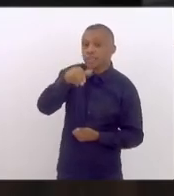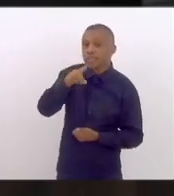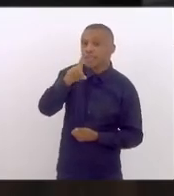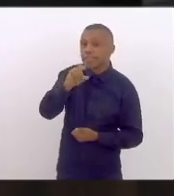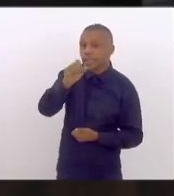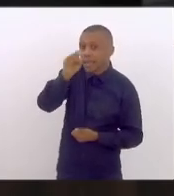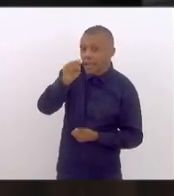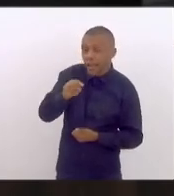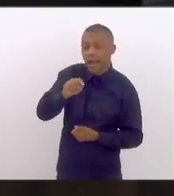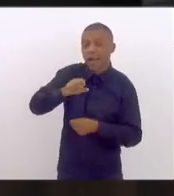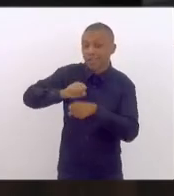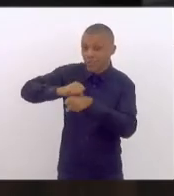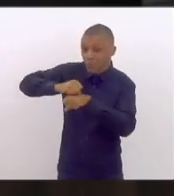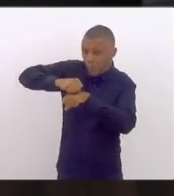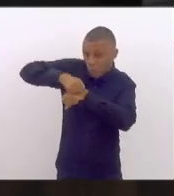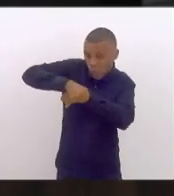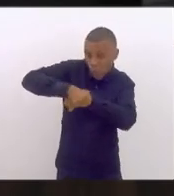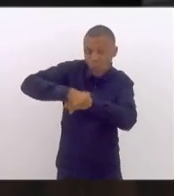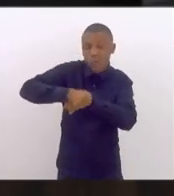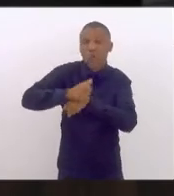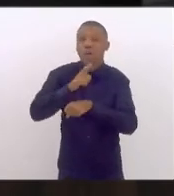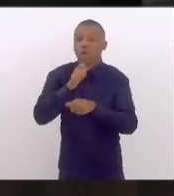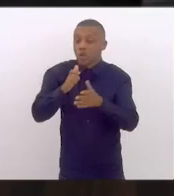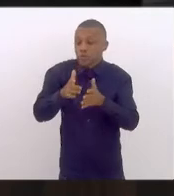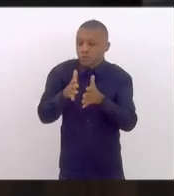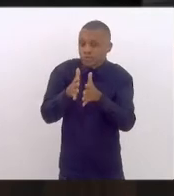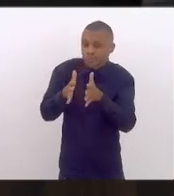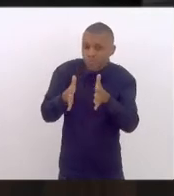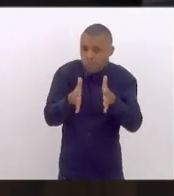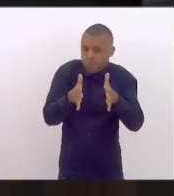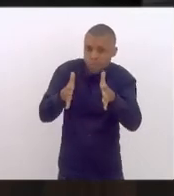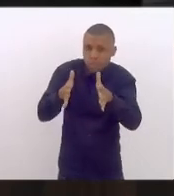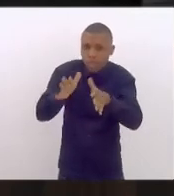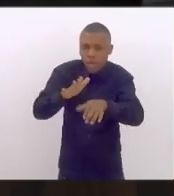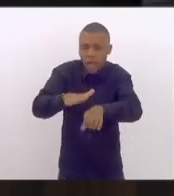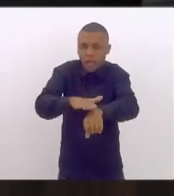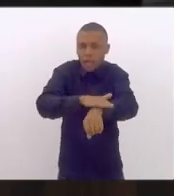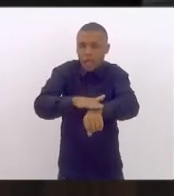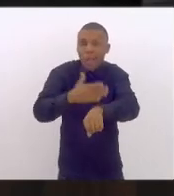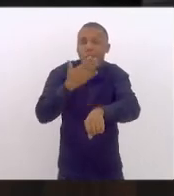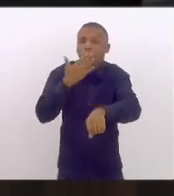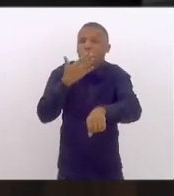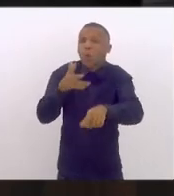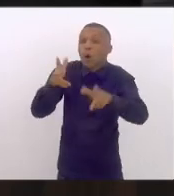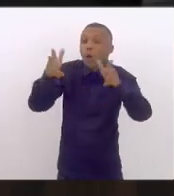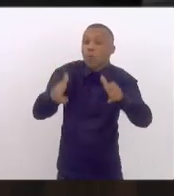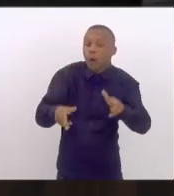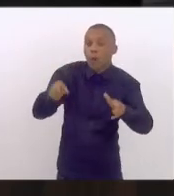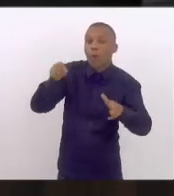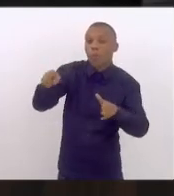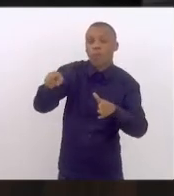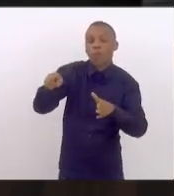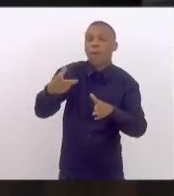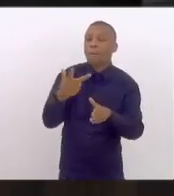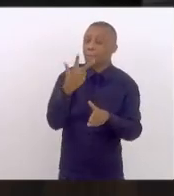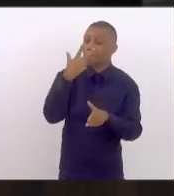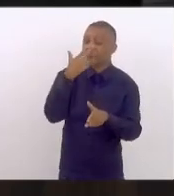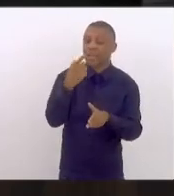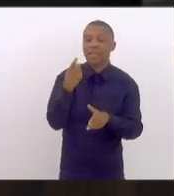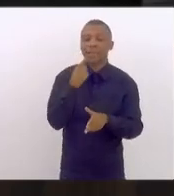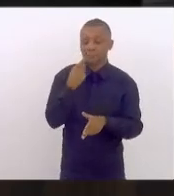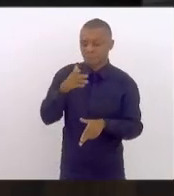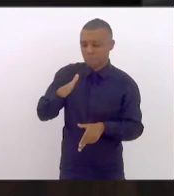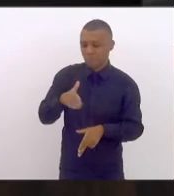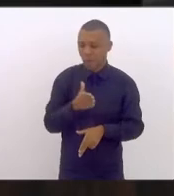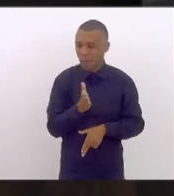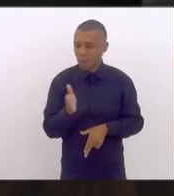de fundo e a pele dele é aquela cor ali é desse tanto aí parece Jandia